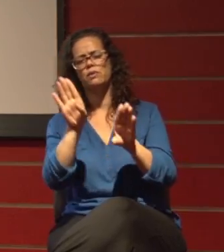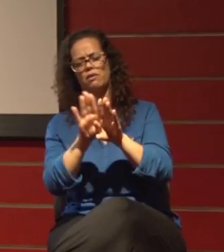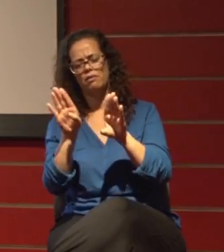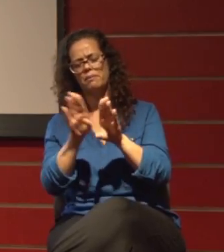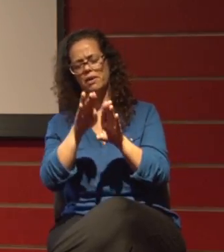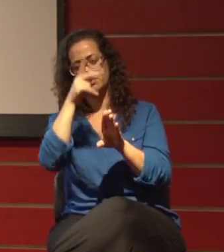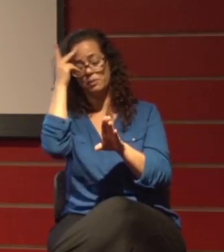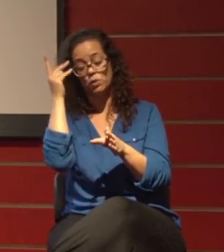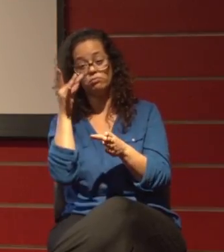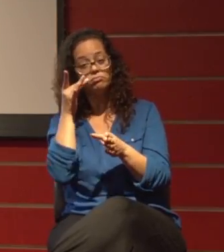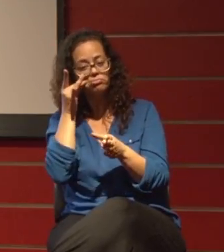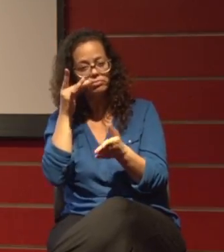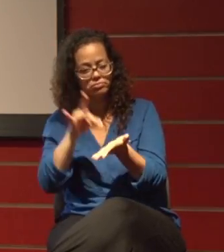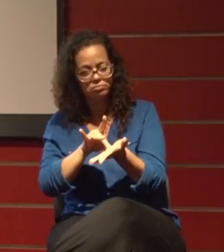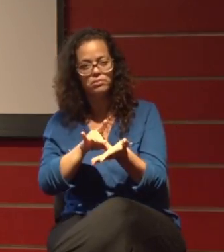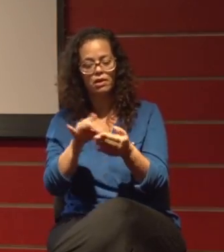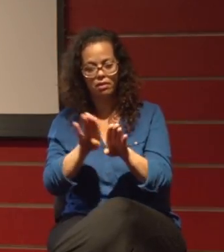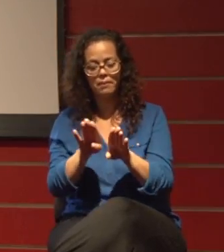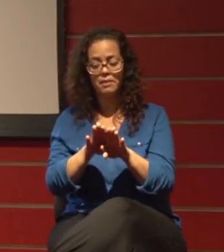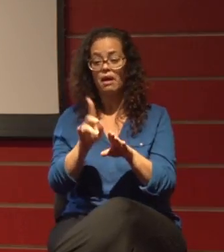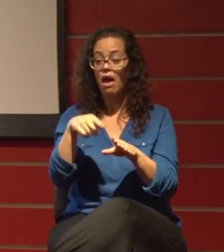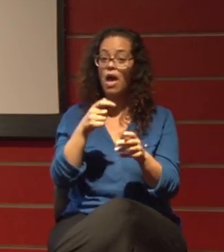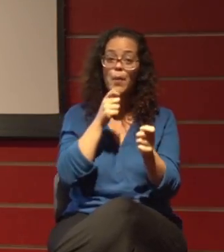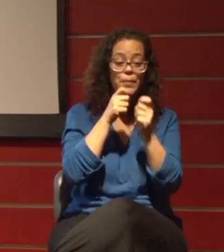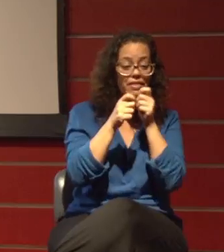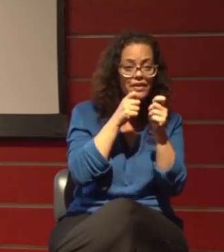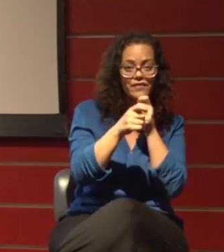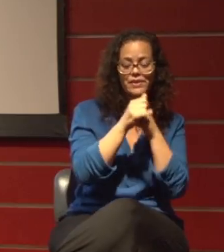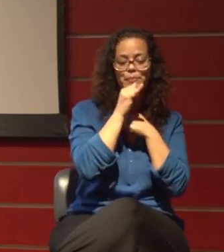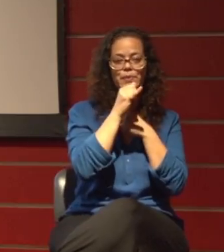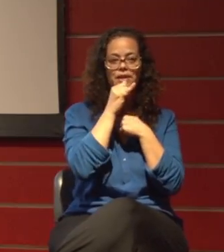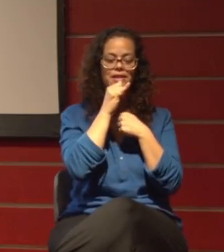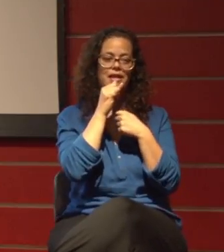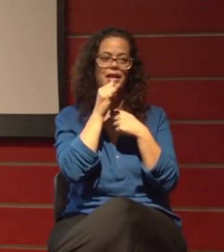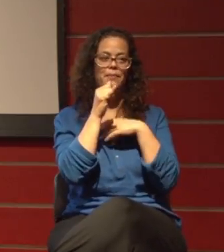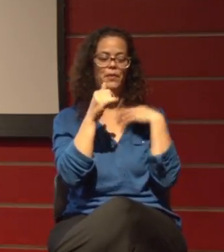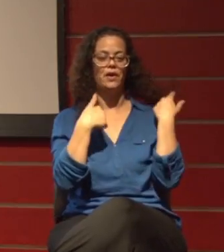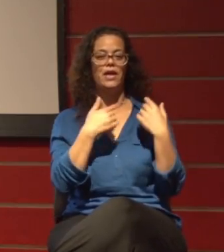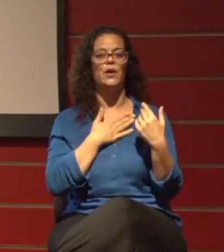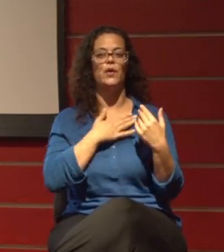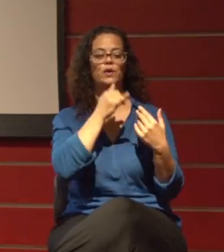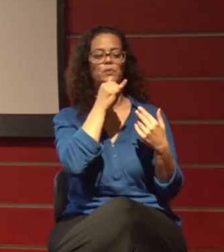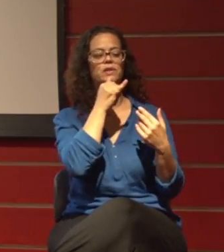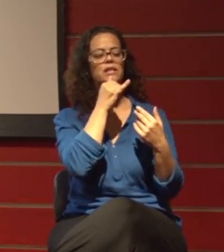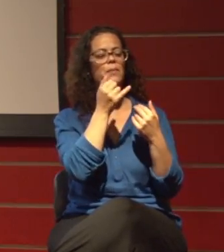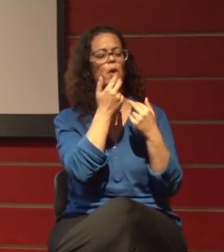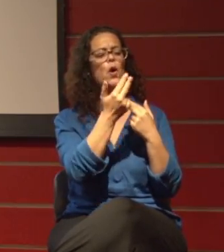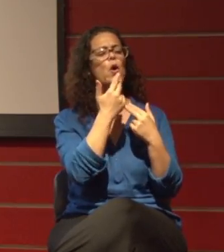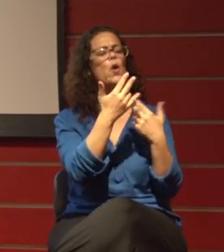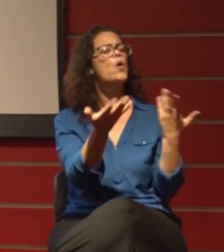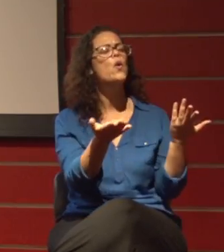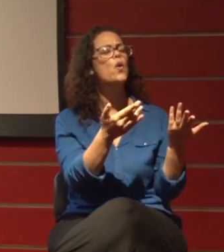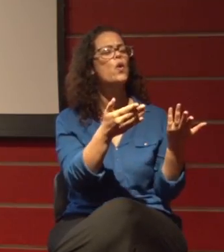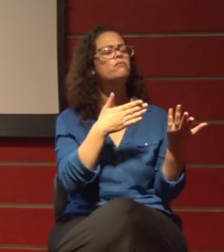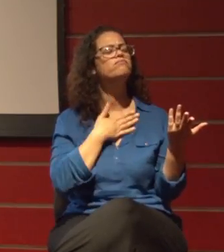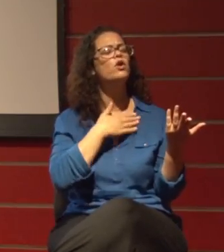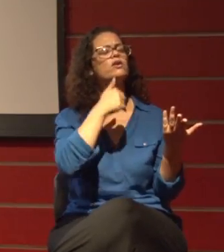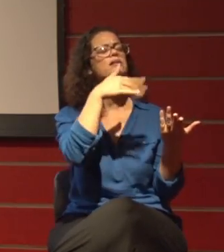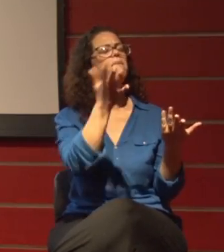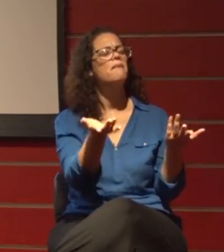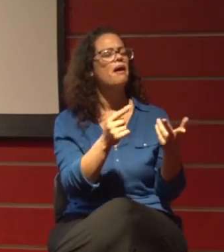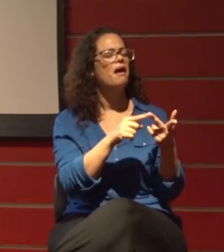documentar a Exatamente é uma entrevista que vai desde sabe cor preferida música preferida onde viveu na